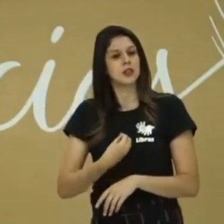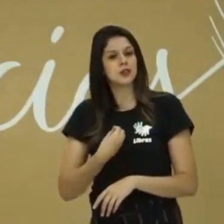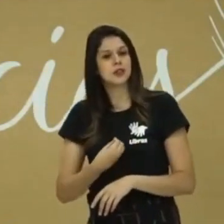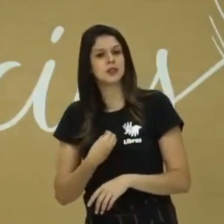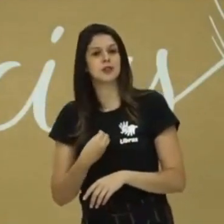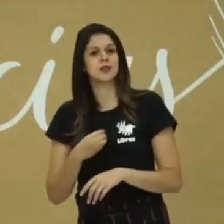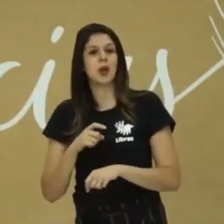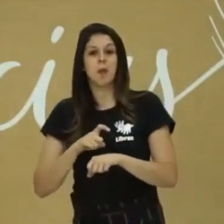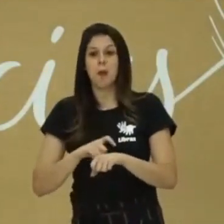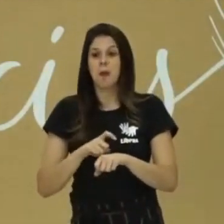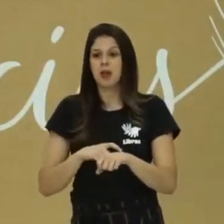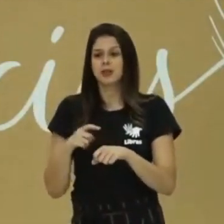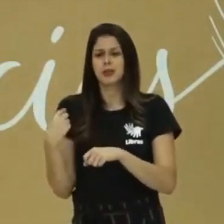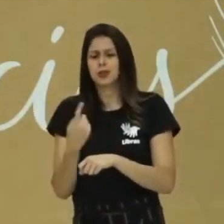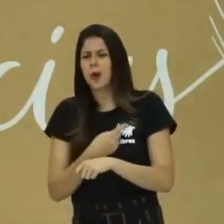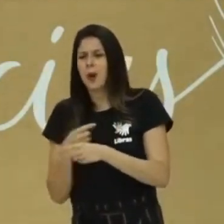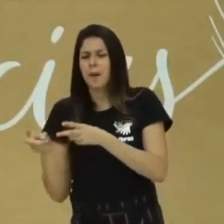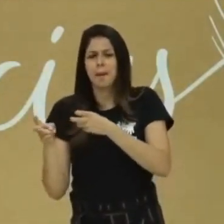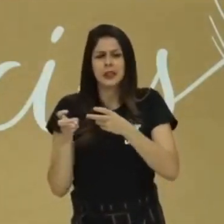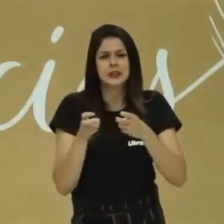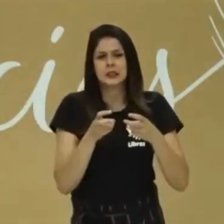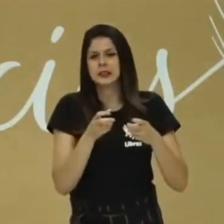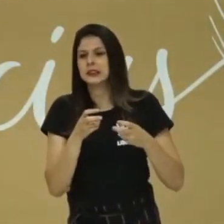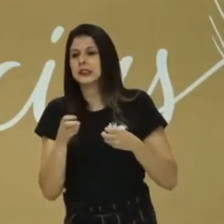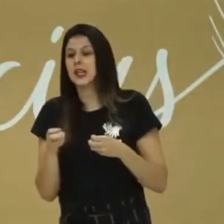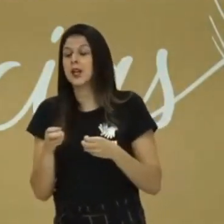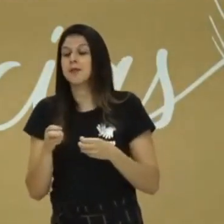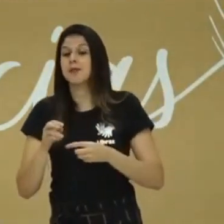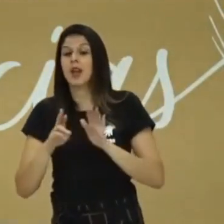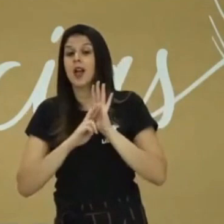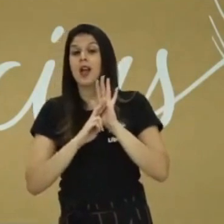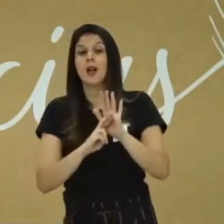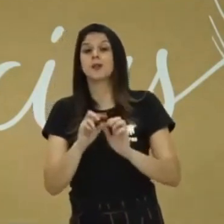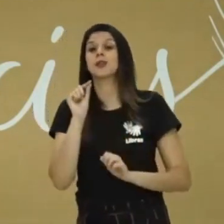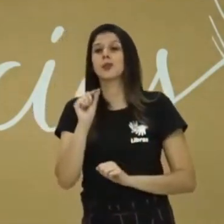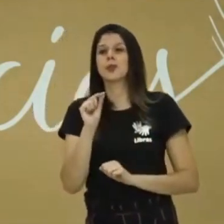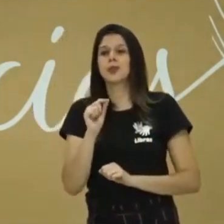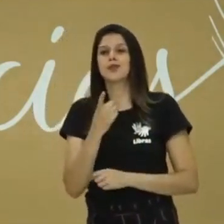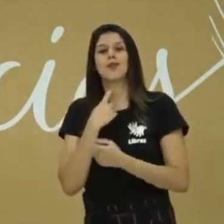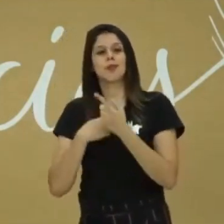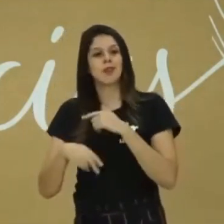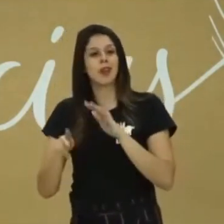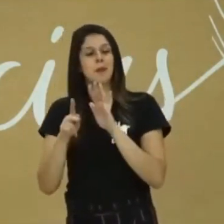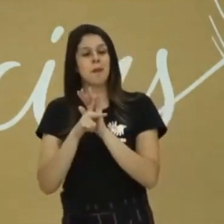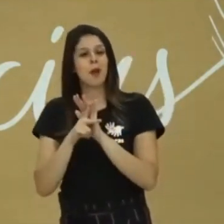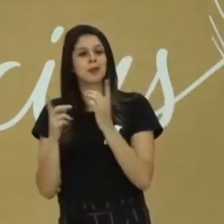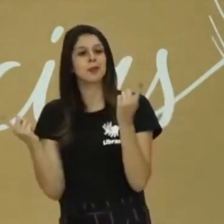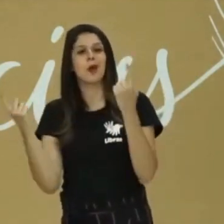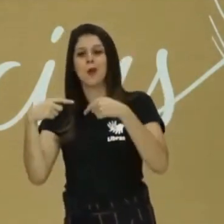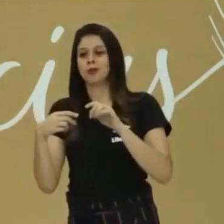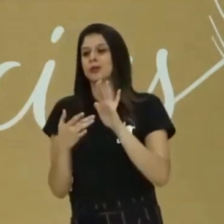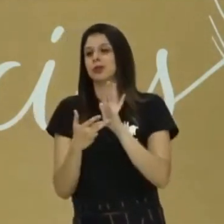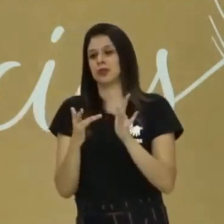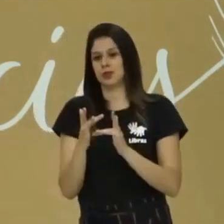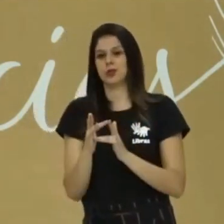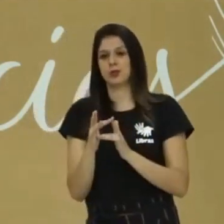feitas por uma uma instituição uma pessoa um país ou alguma coisa algo por trás disso